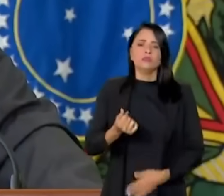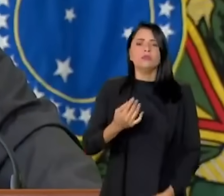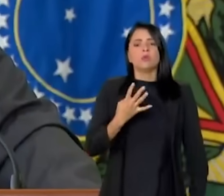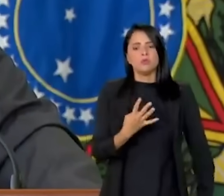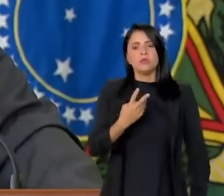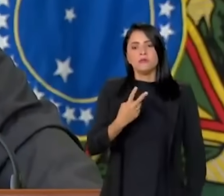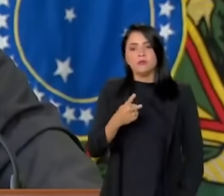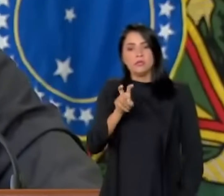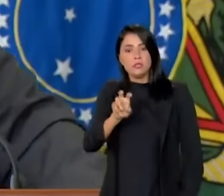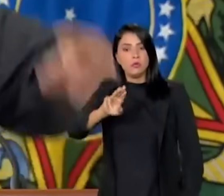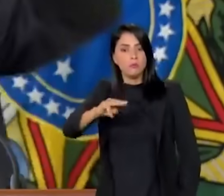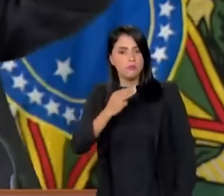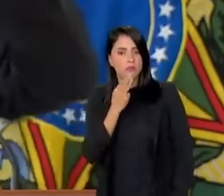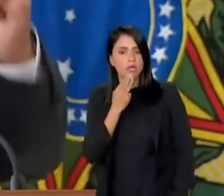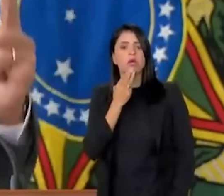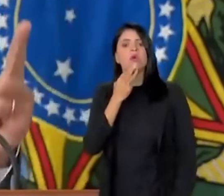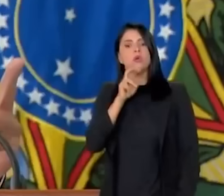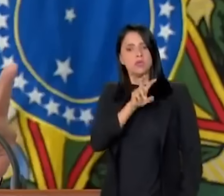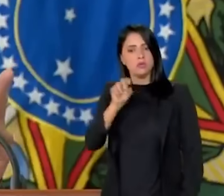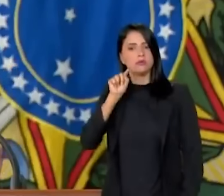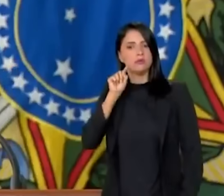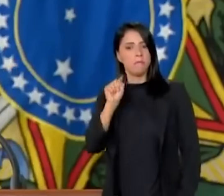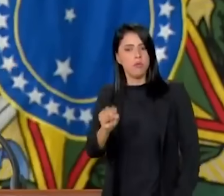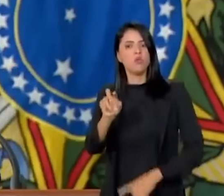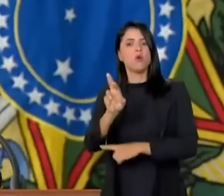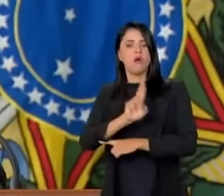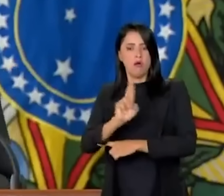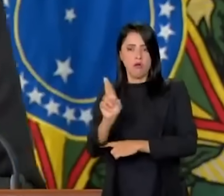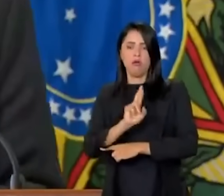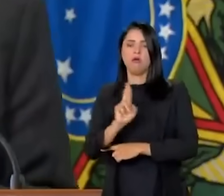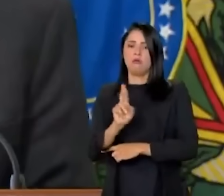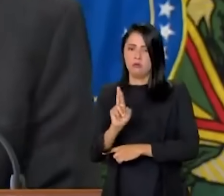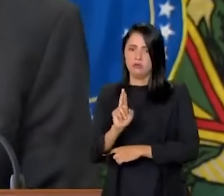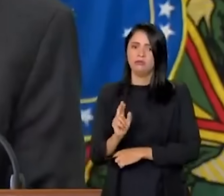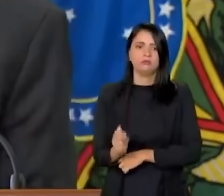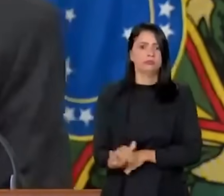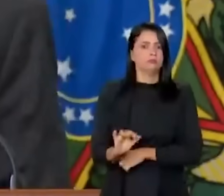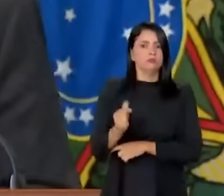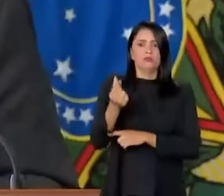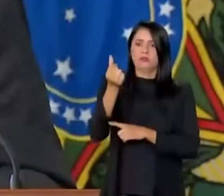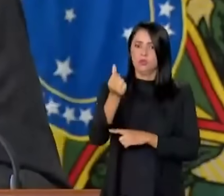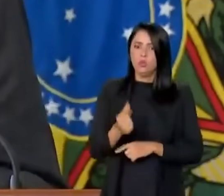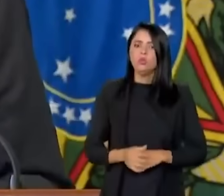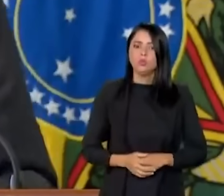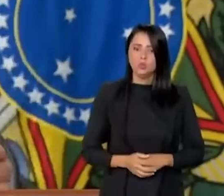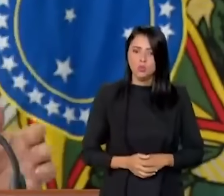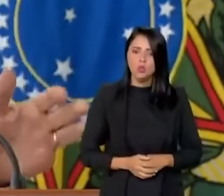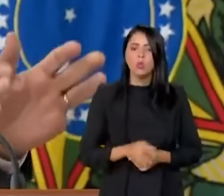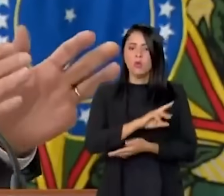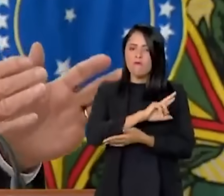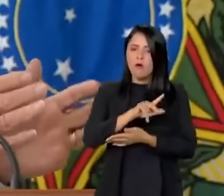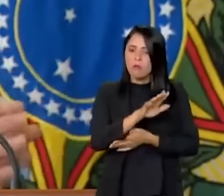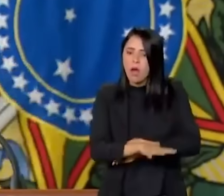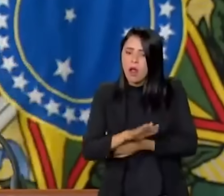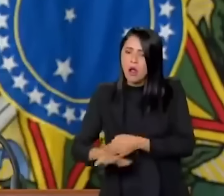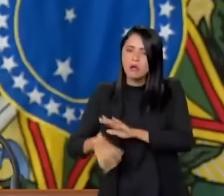425 milhões e 500 mil reais ainda. É muito dinheiro em várias